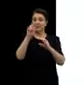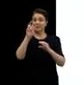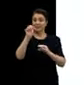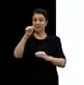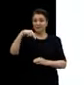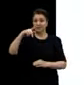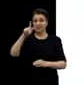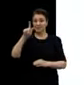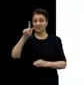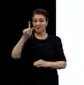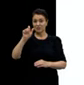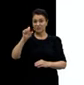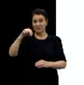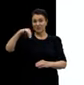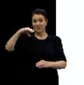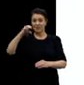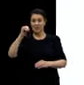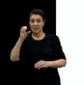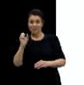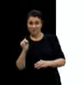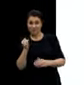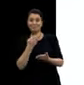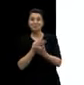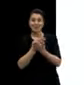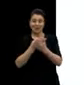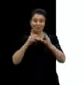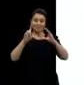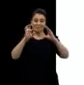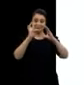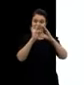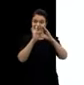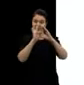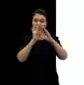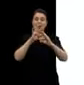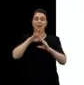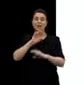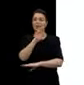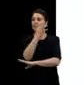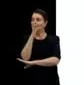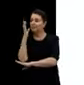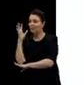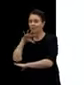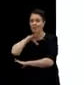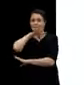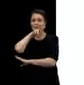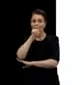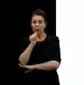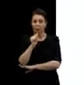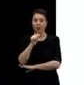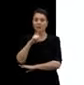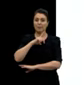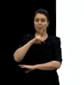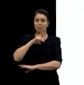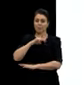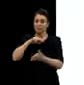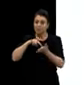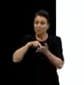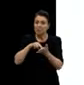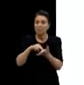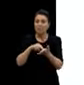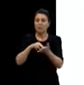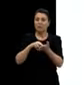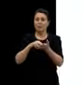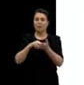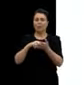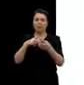né? Então, os transgênicos aí vão atuar em vegetais ou animais para ser mais resistentes a pragas, para